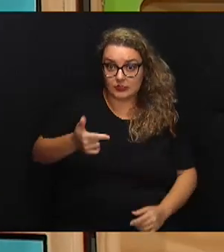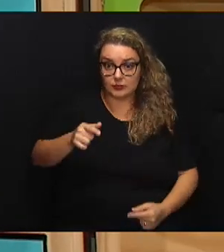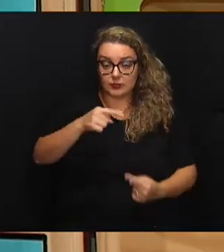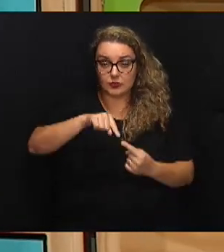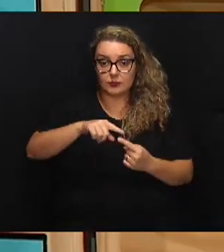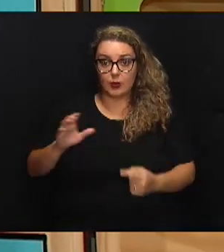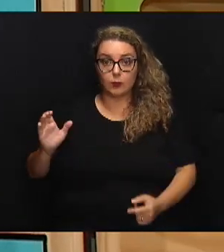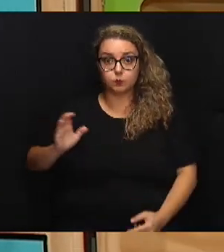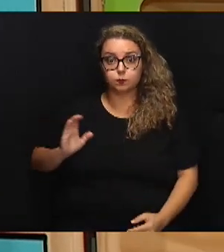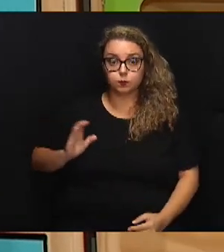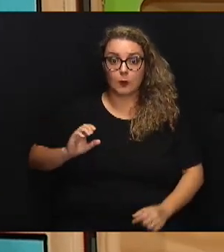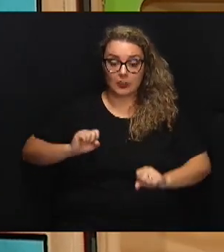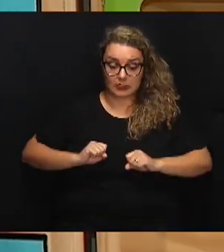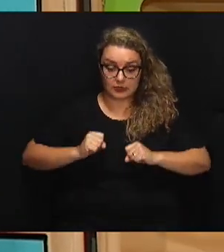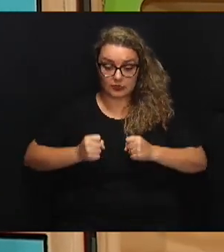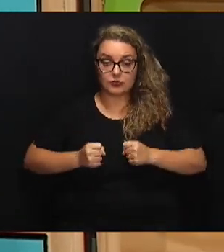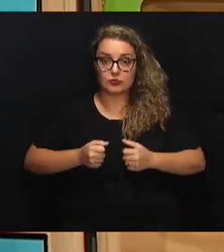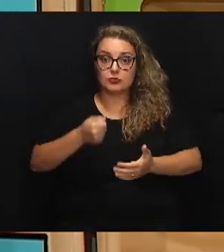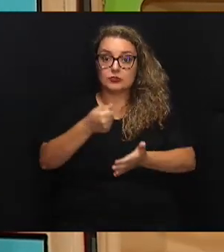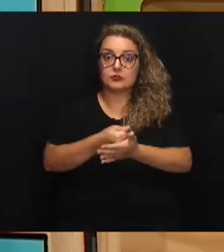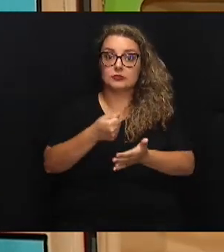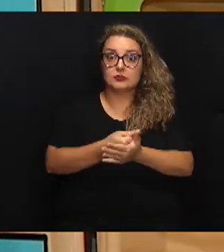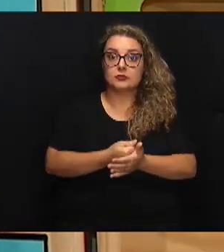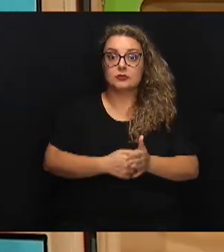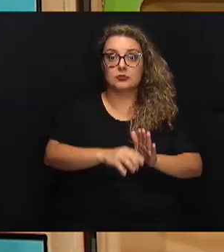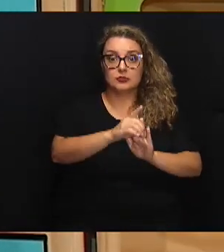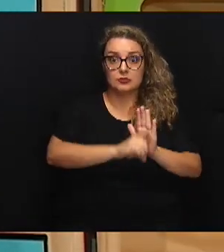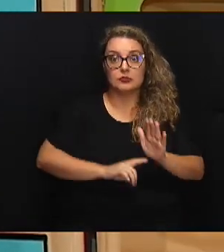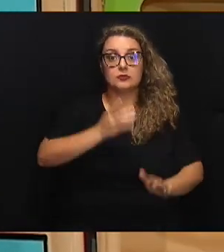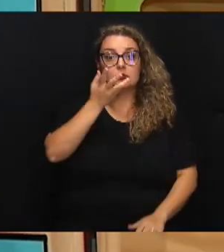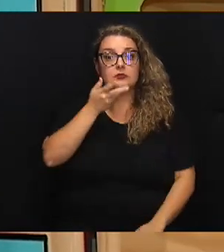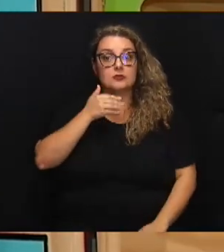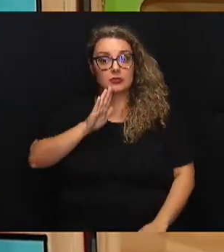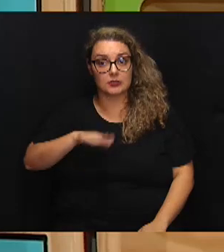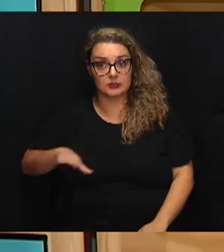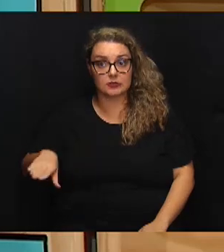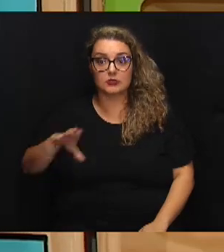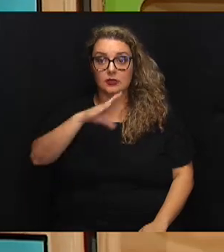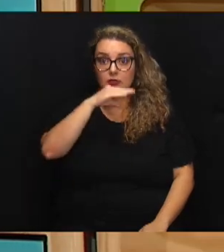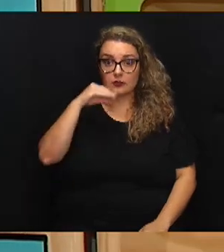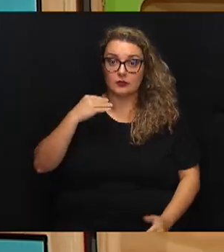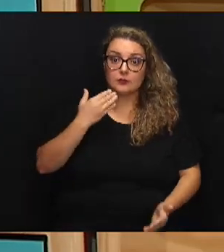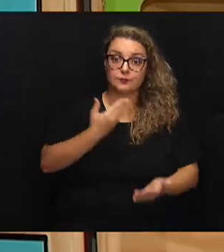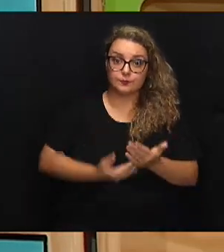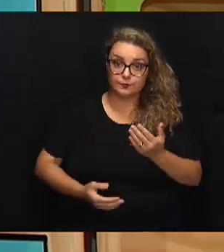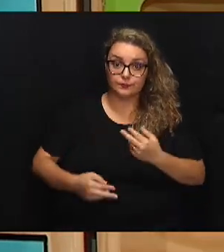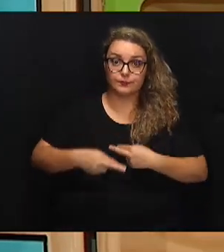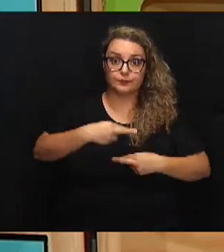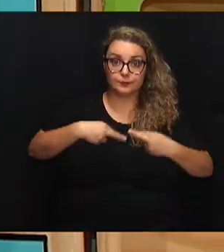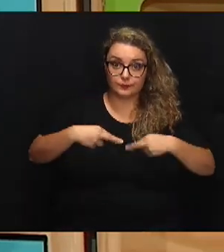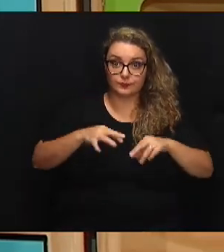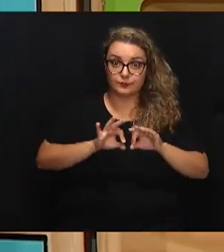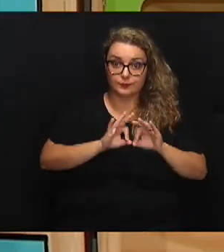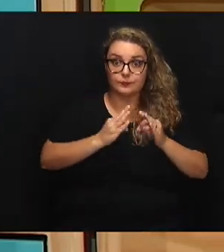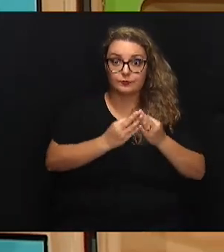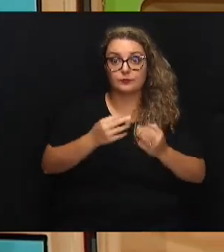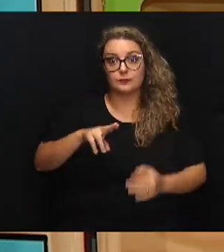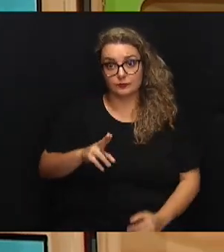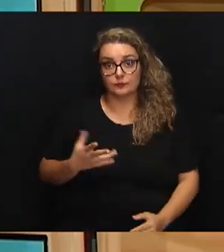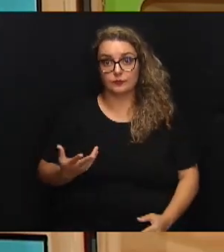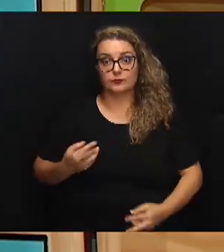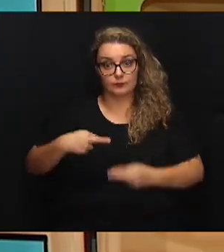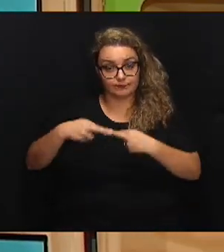se dedica a garantir os direitos das crianças e adolescentes que perderam o vínculo familiar ou que estão com esse